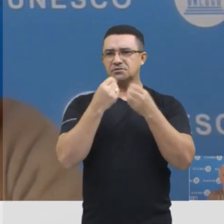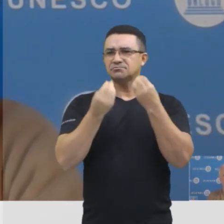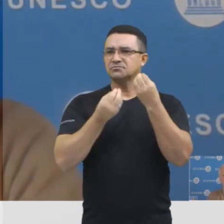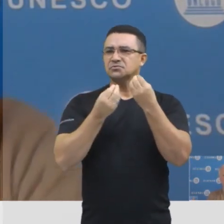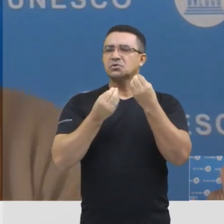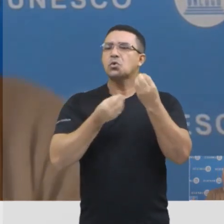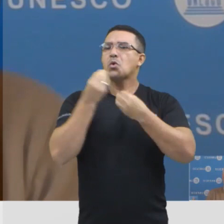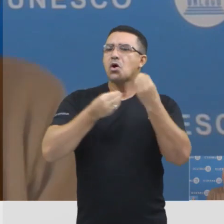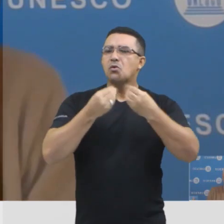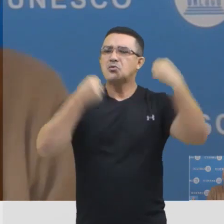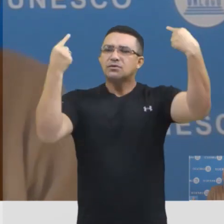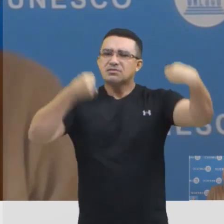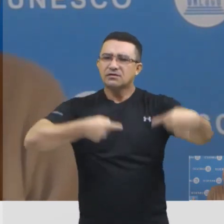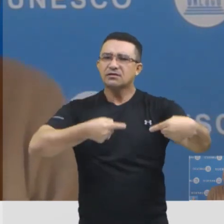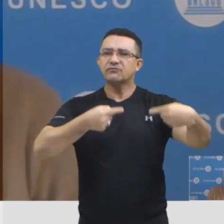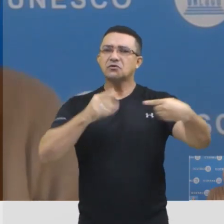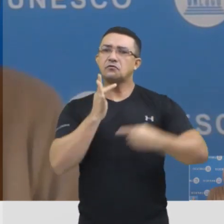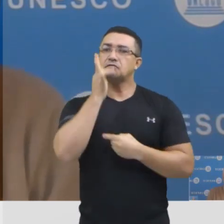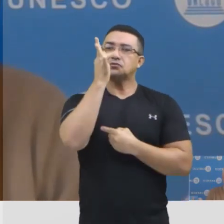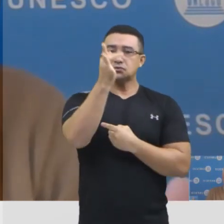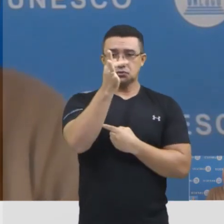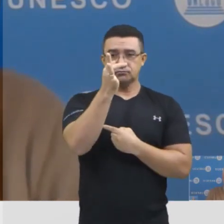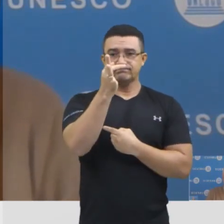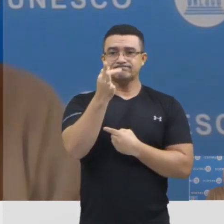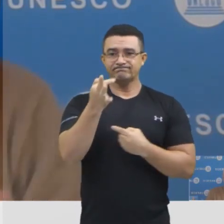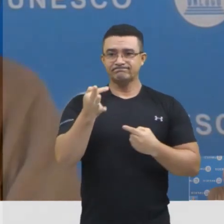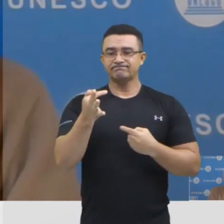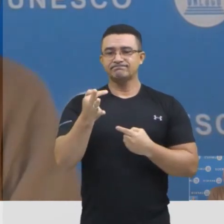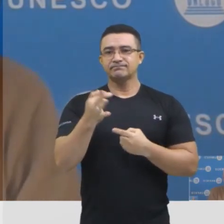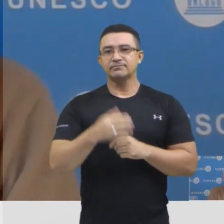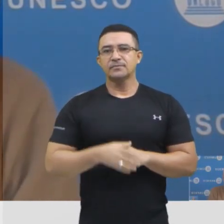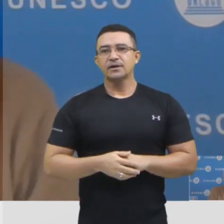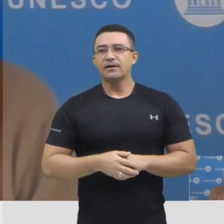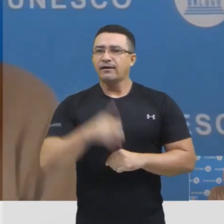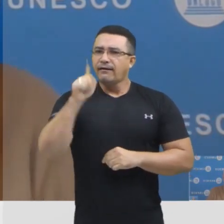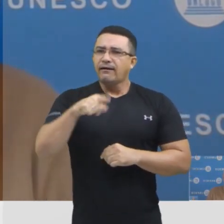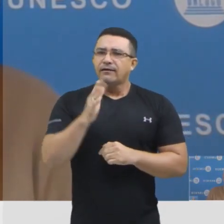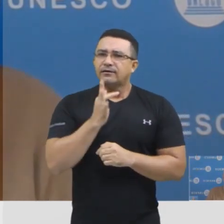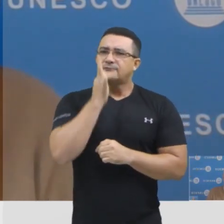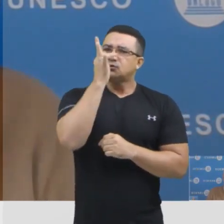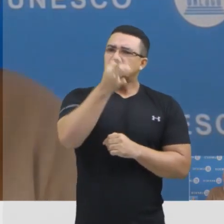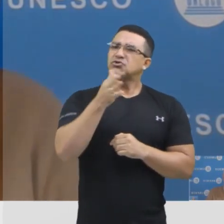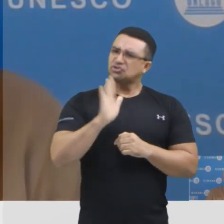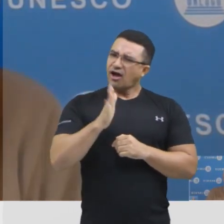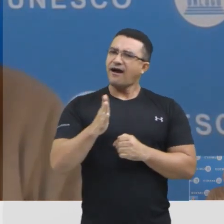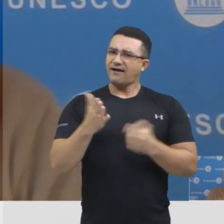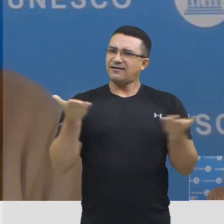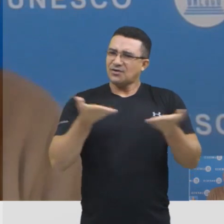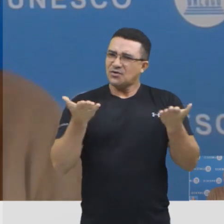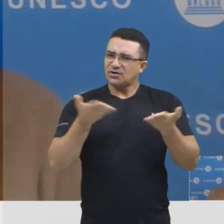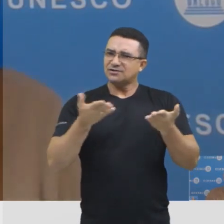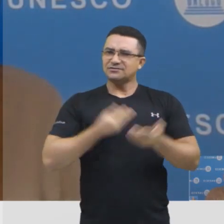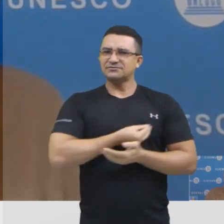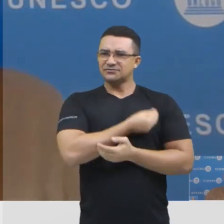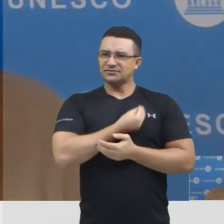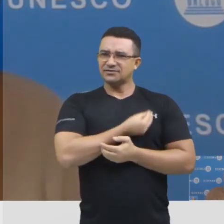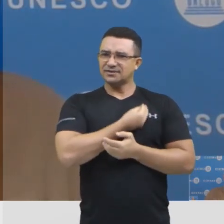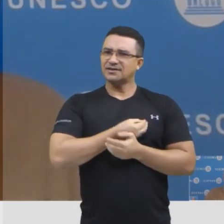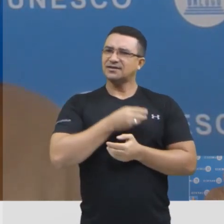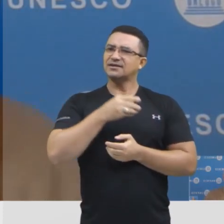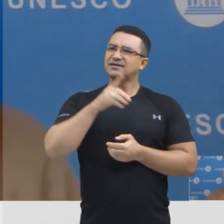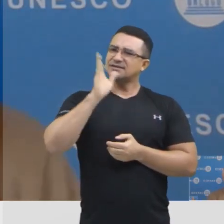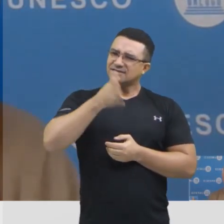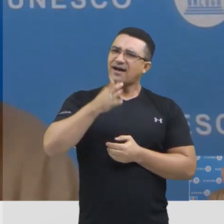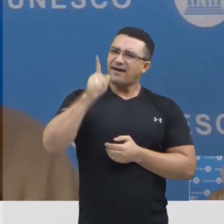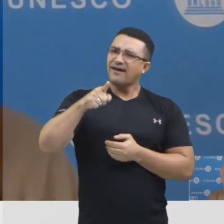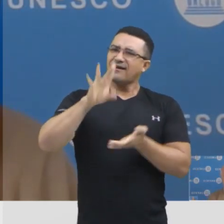desafios para o futuro presente. Isto é, o futuro que já é o presente das nossas vidas, que já é a realidade